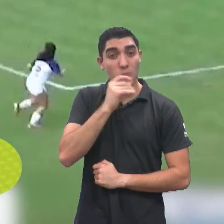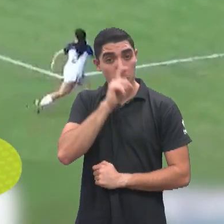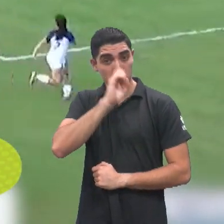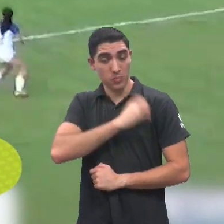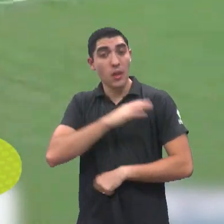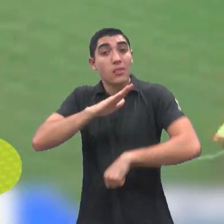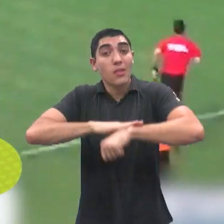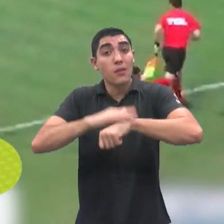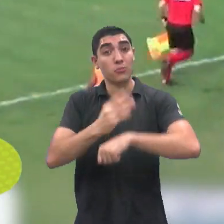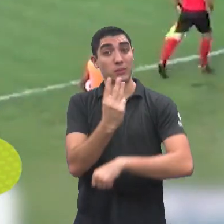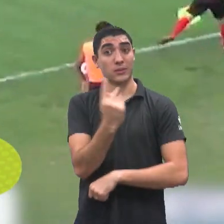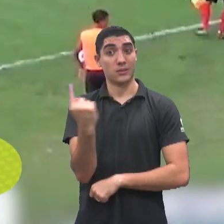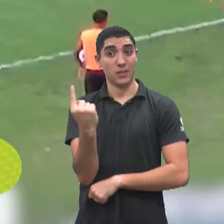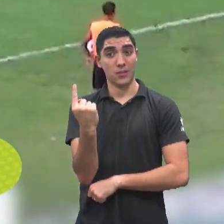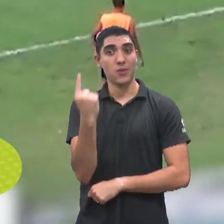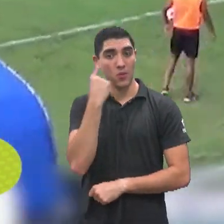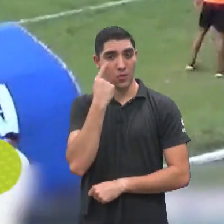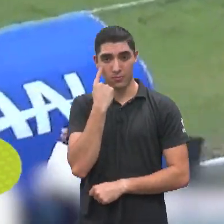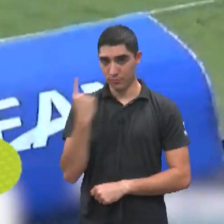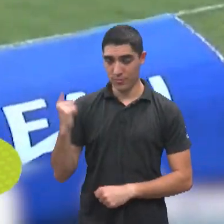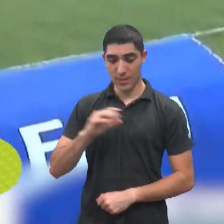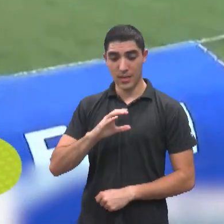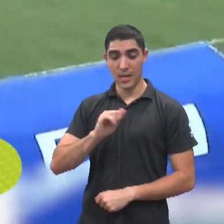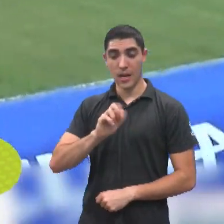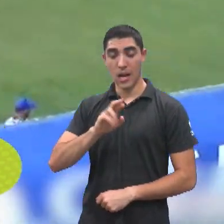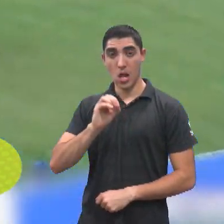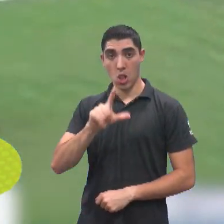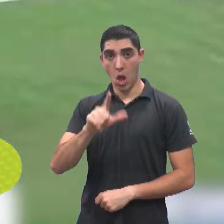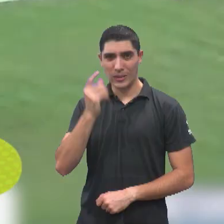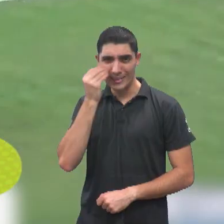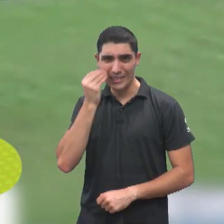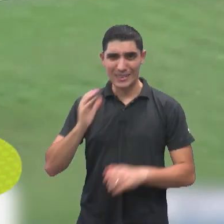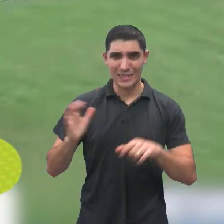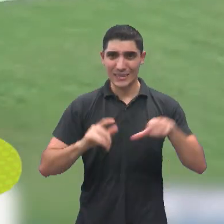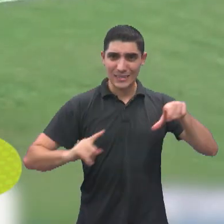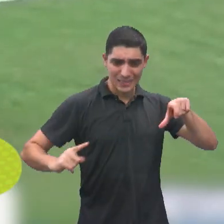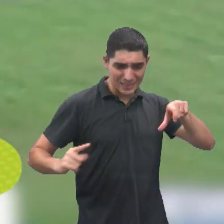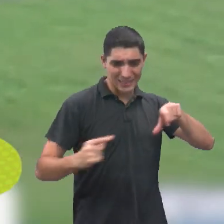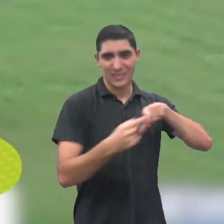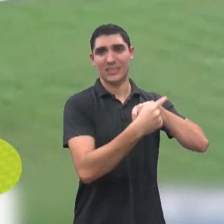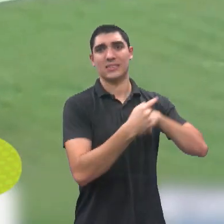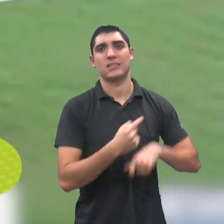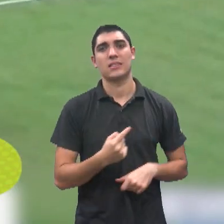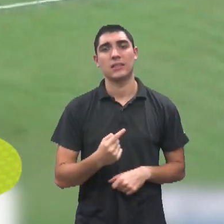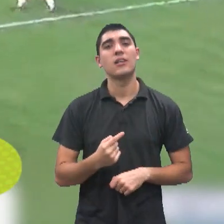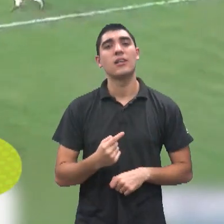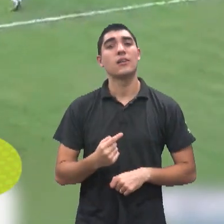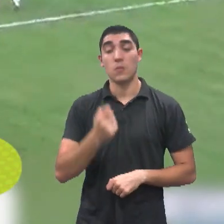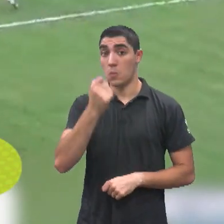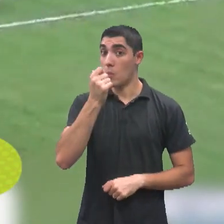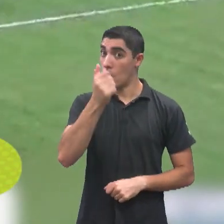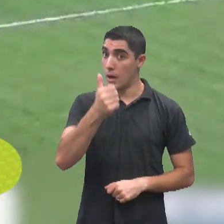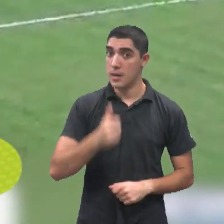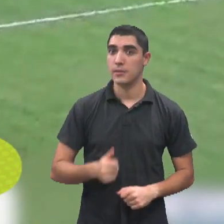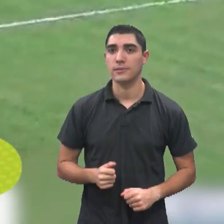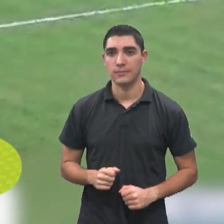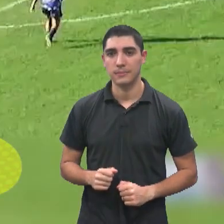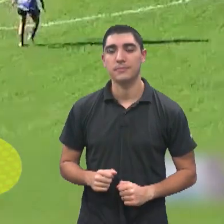31, aqui pela direita. Carol Franco ajeitou para Rebeca, que soltou a bomba de perna esquerda, assustando a goleira